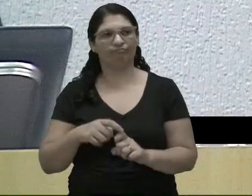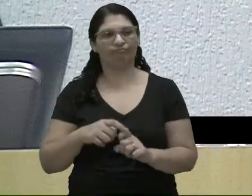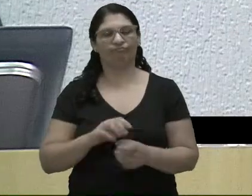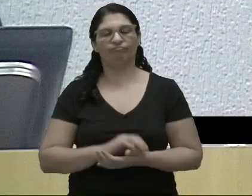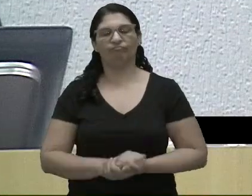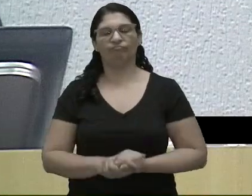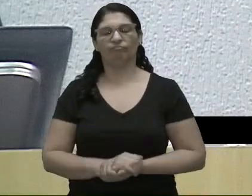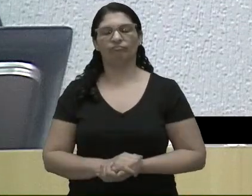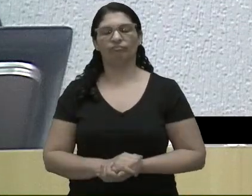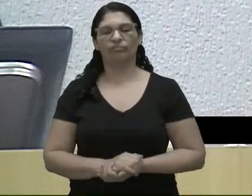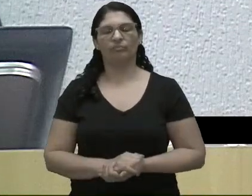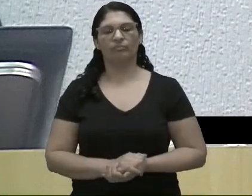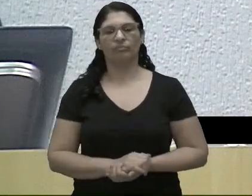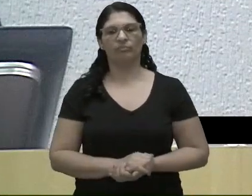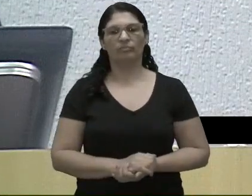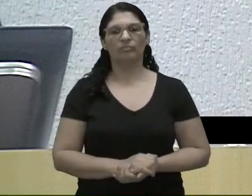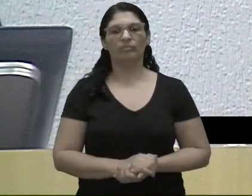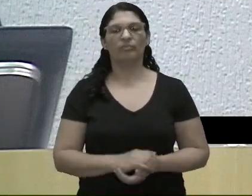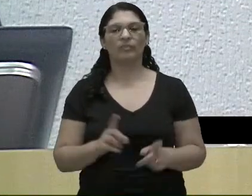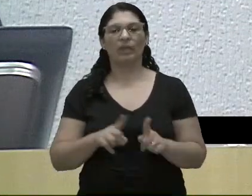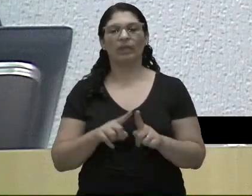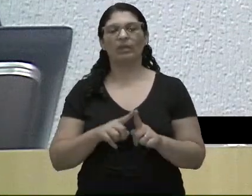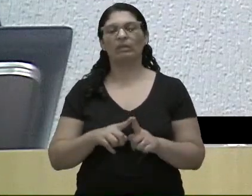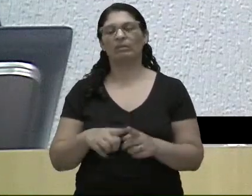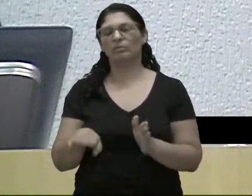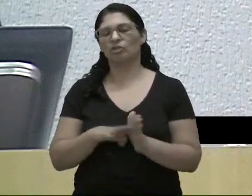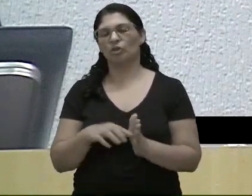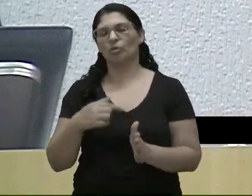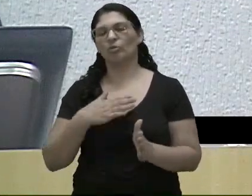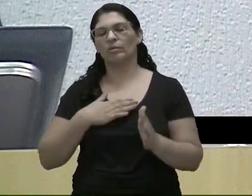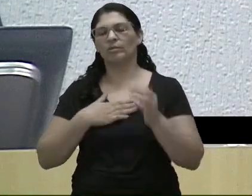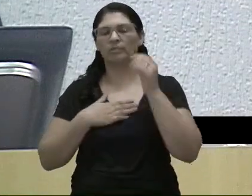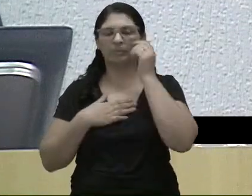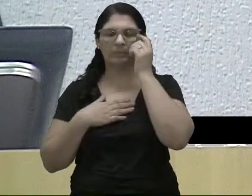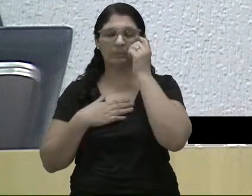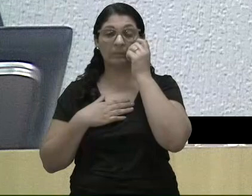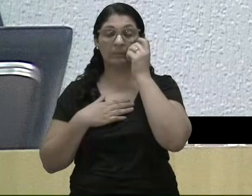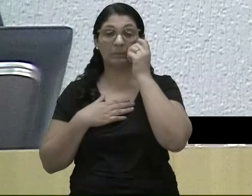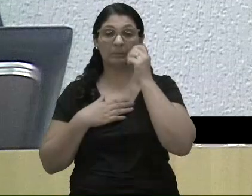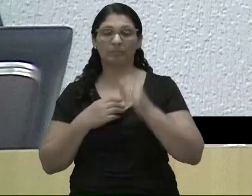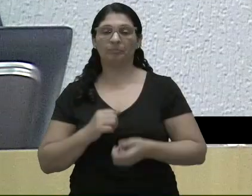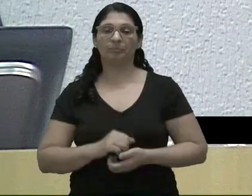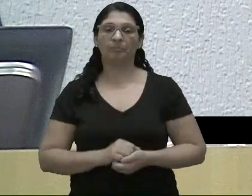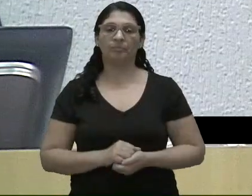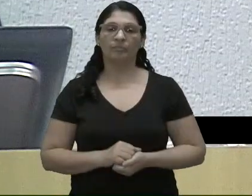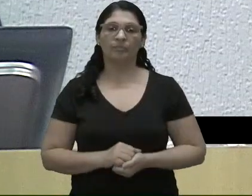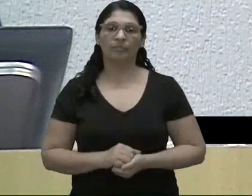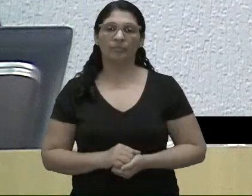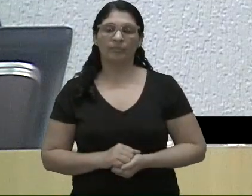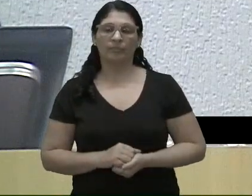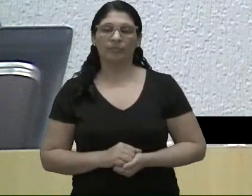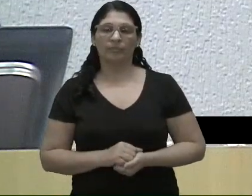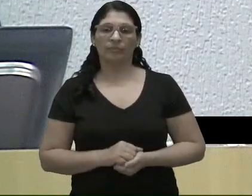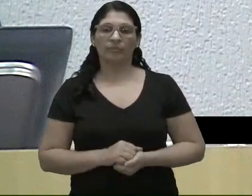aconteça. Também chegou para mim que está faltando